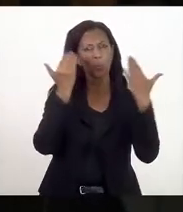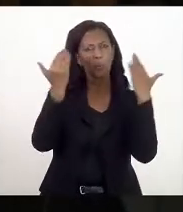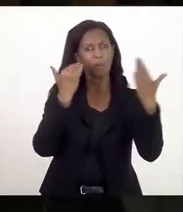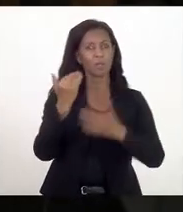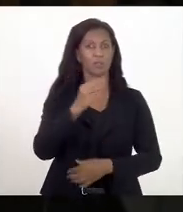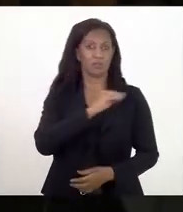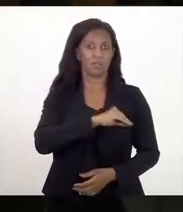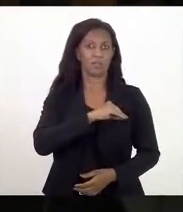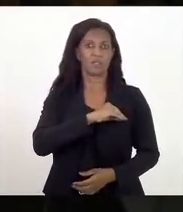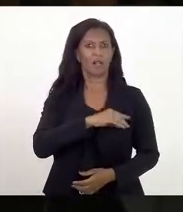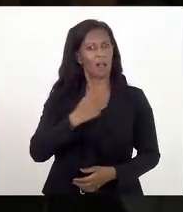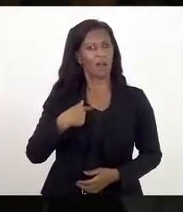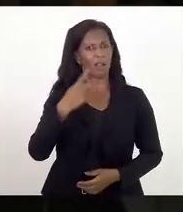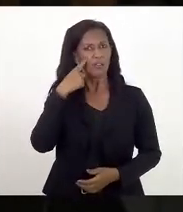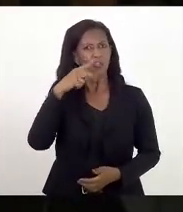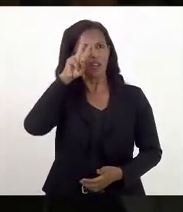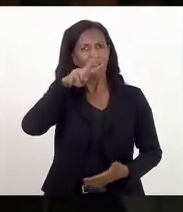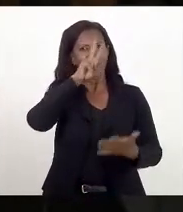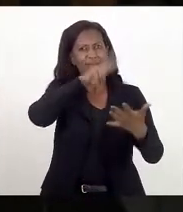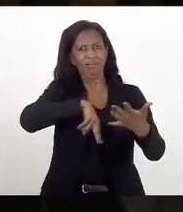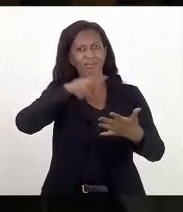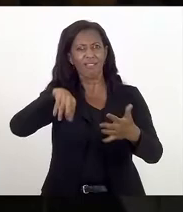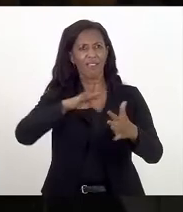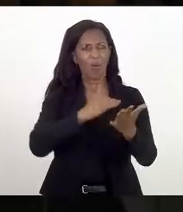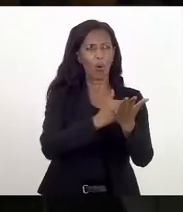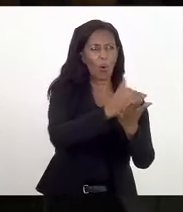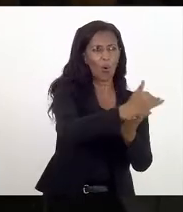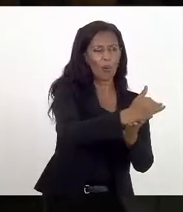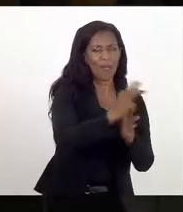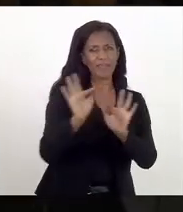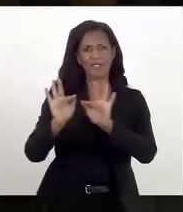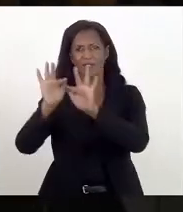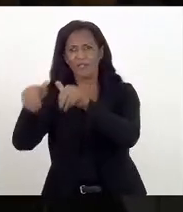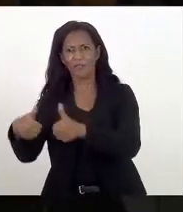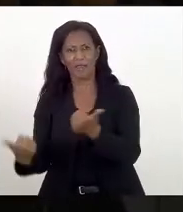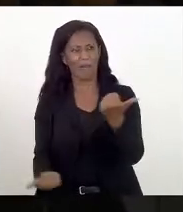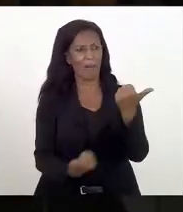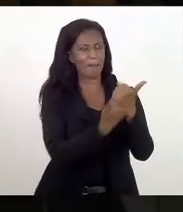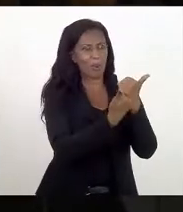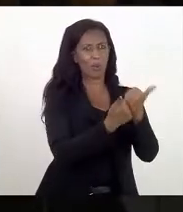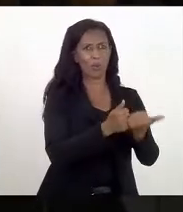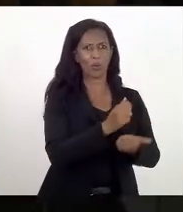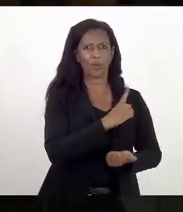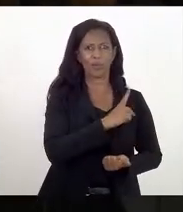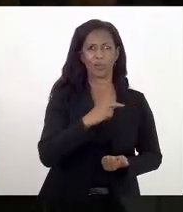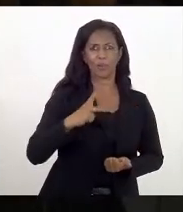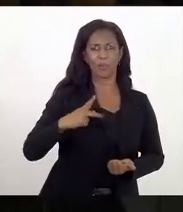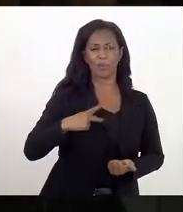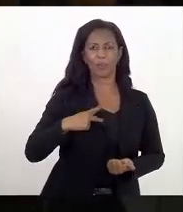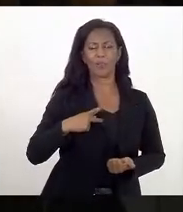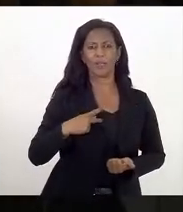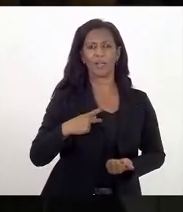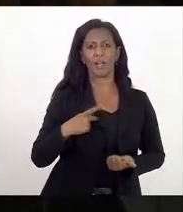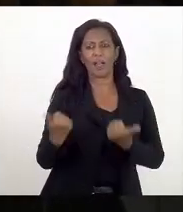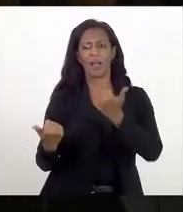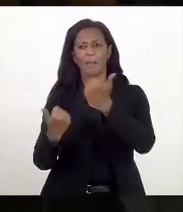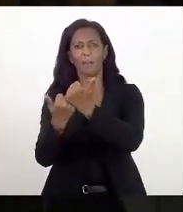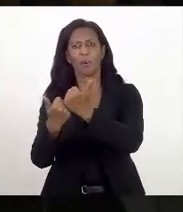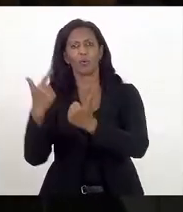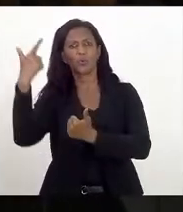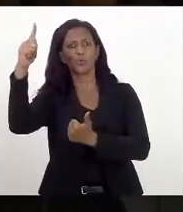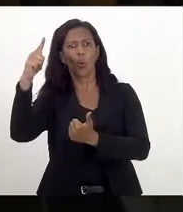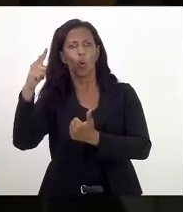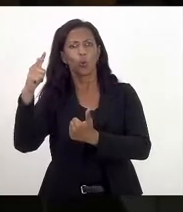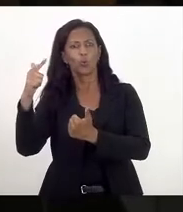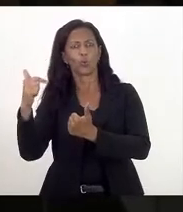de vencimentos no início da carreira e no final da carreira do pessoal de apoio da Defensoria e do pessoal de apoio de outros órgãos públicos